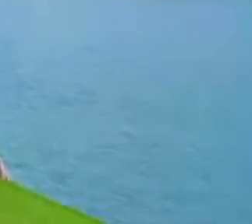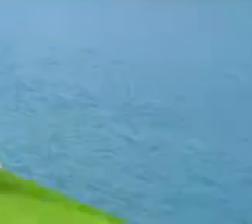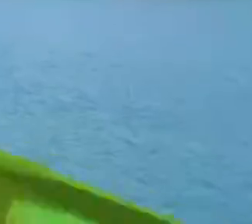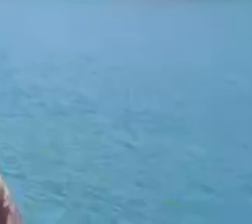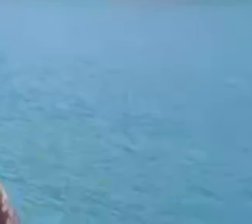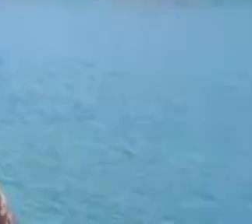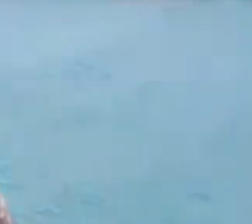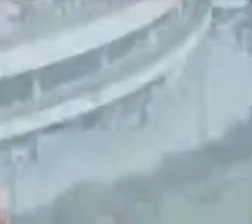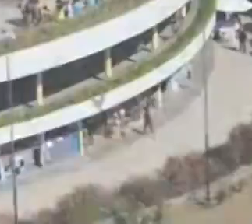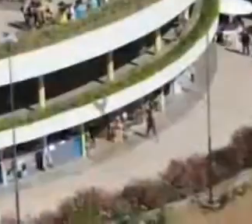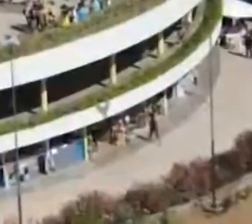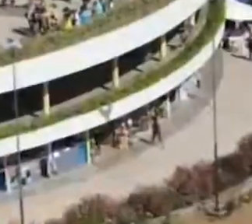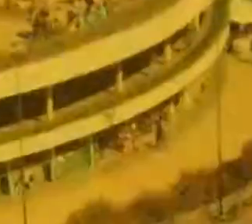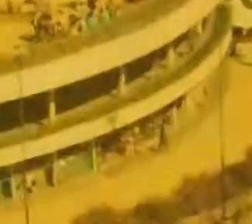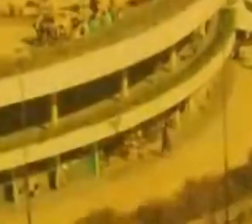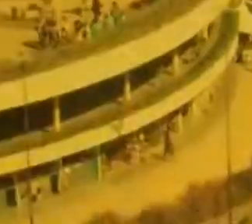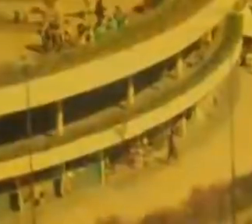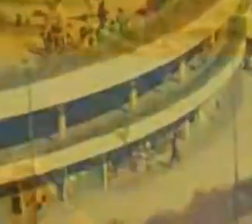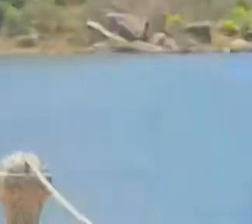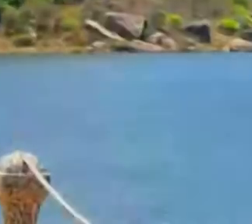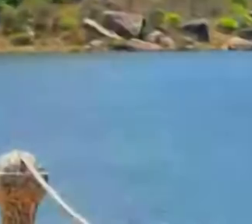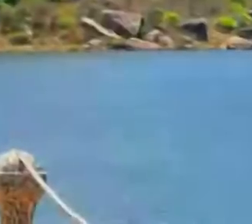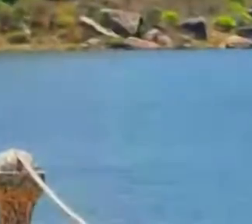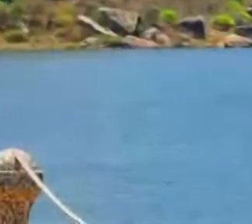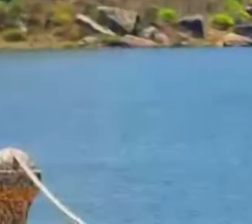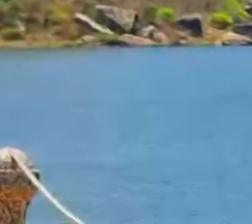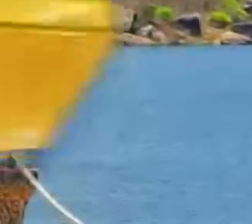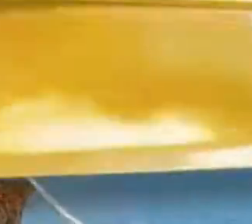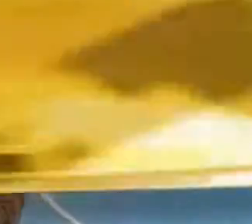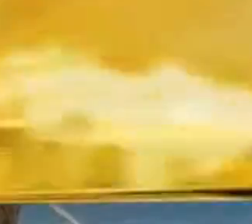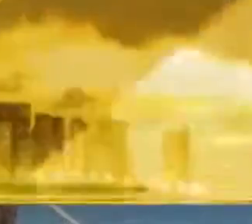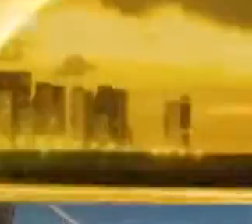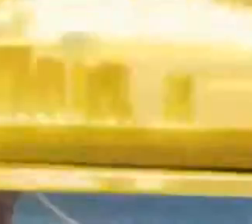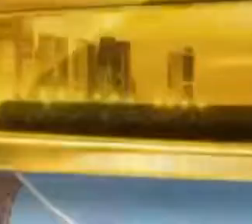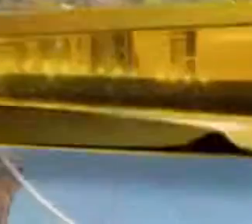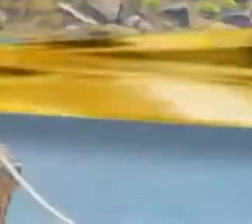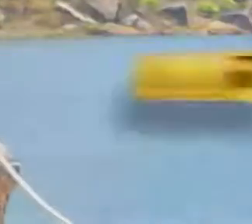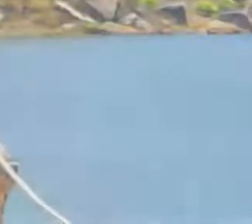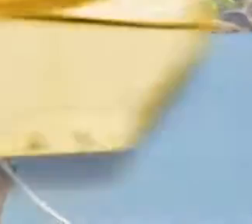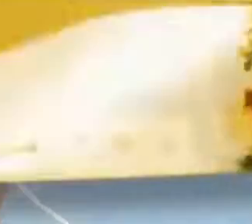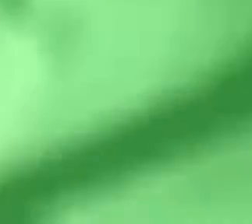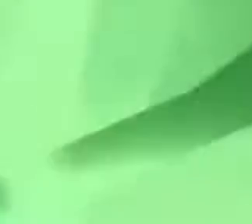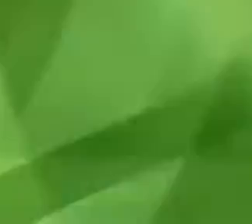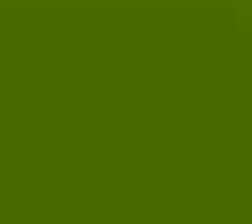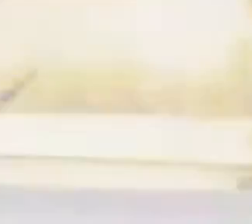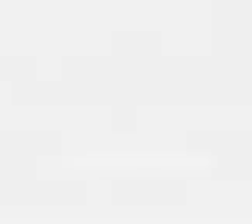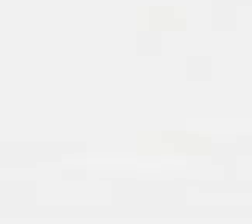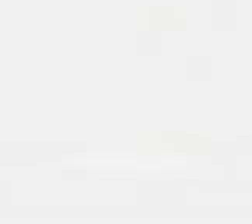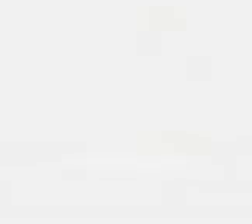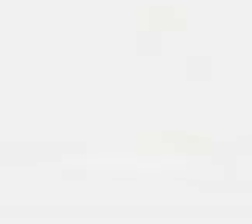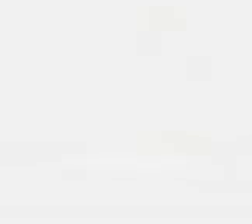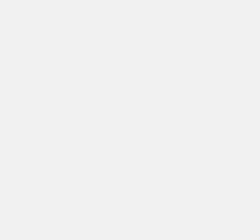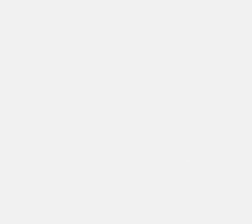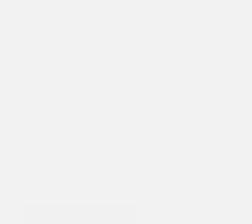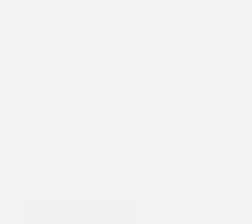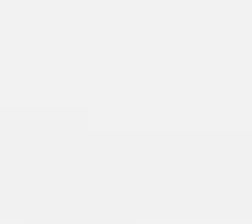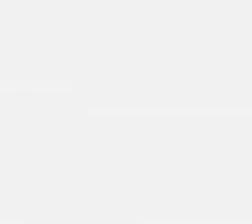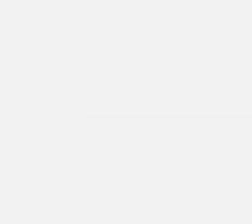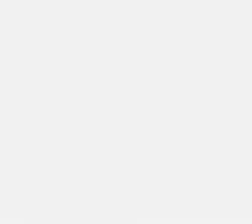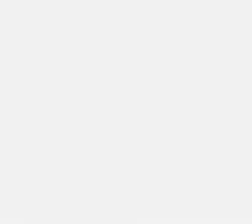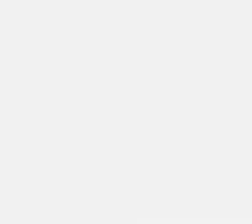marca é mudar pra você se ver melhor. Aqui na TV Assembleia.